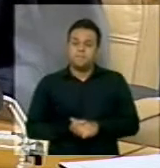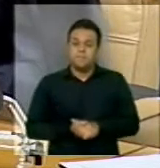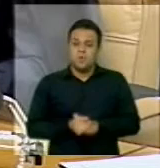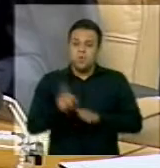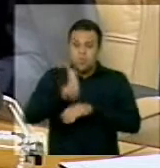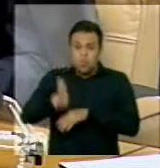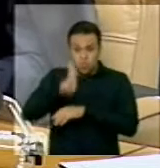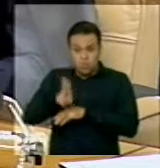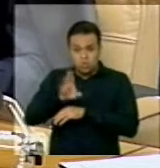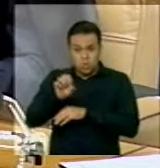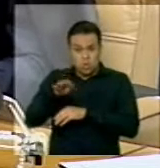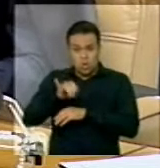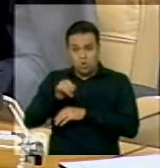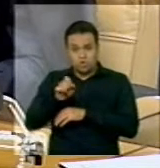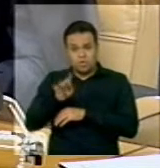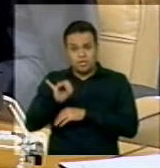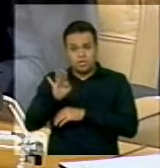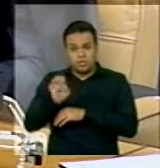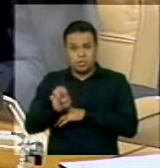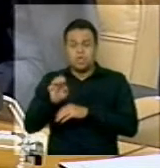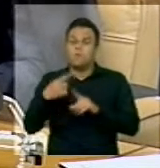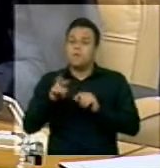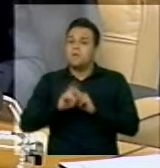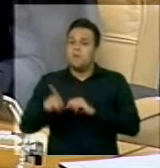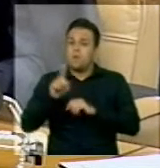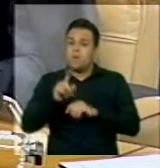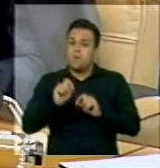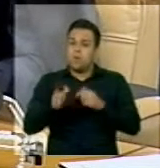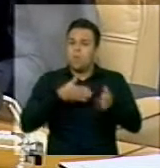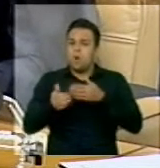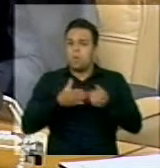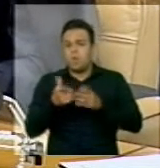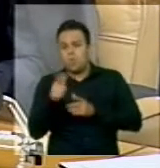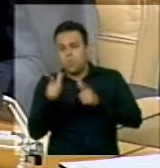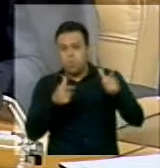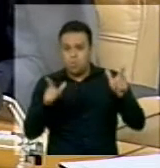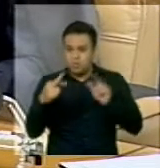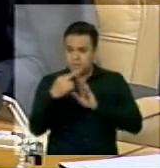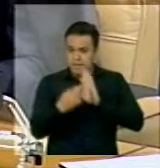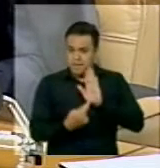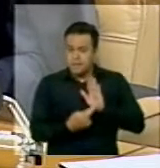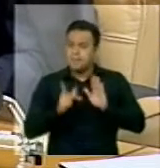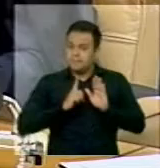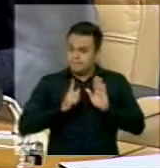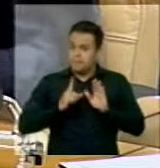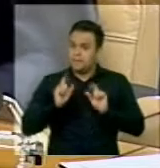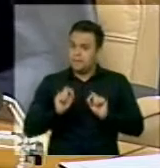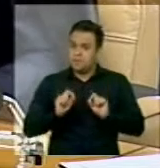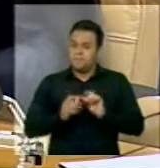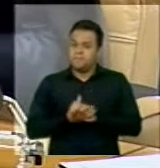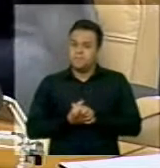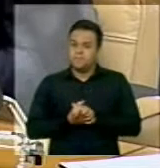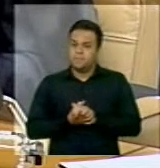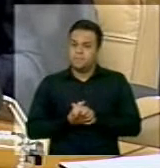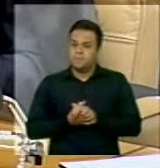aplicação cogente, pois não é derrogada por qualquer outra norma, colocando, em meu modo de ver, o risco